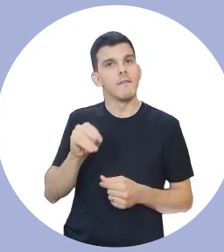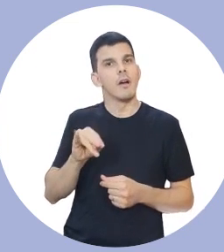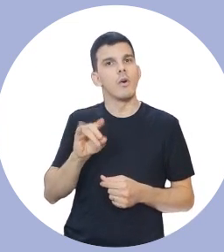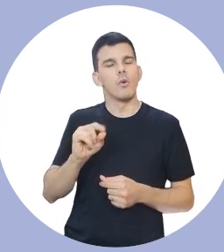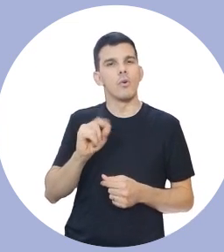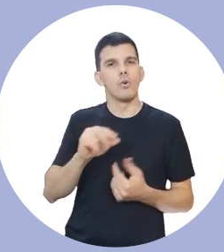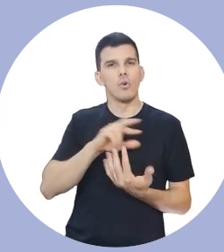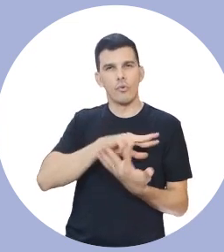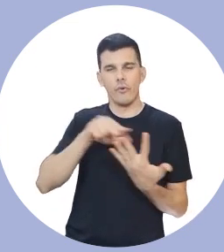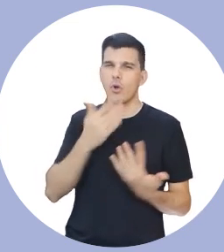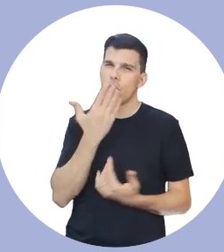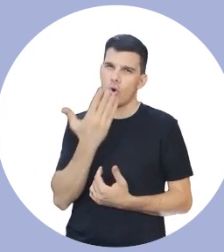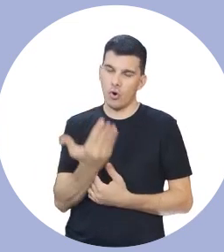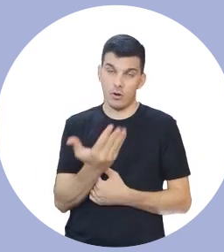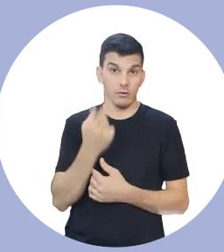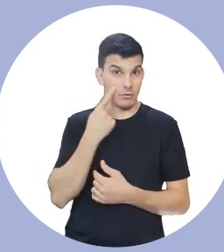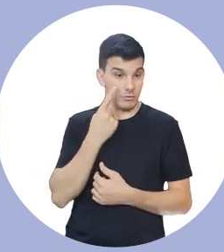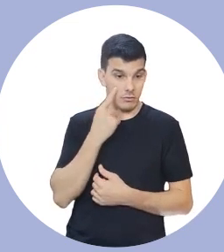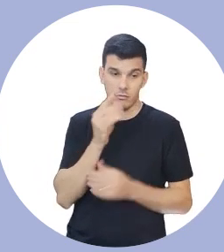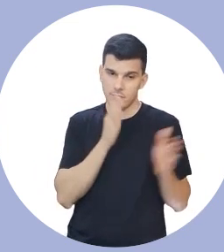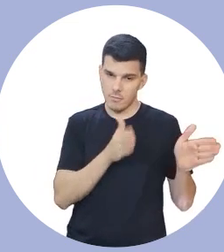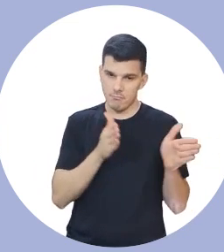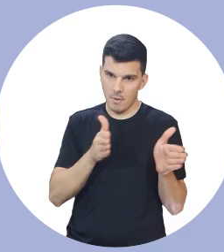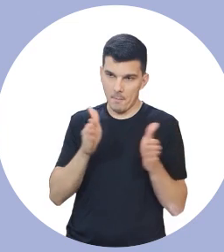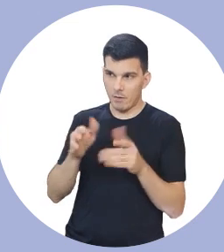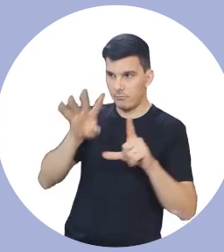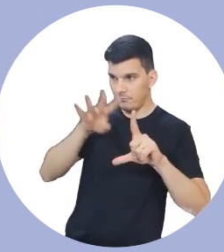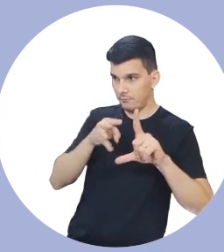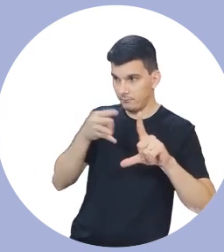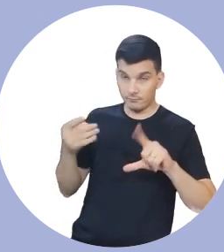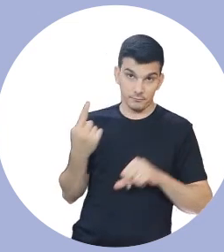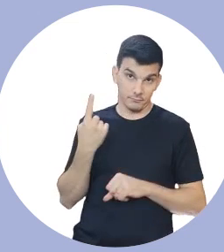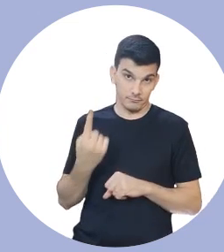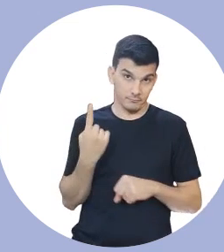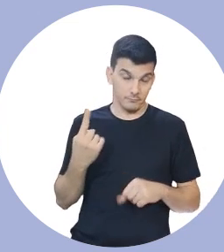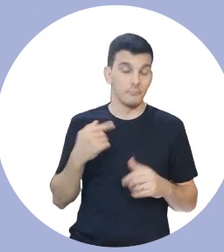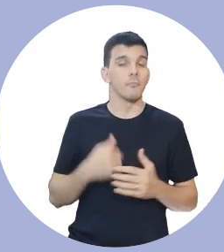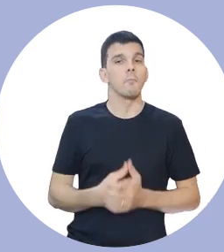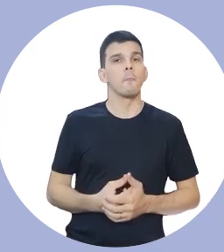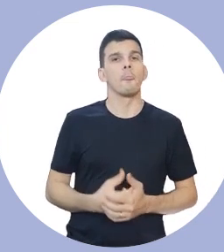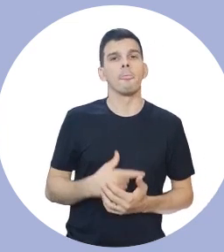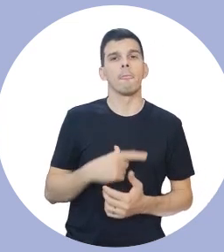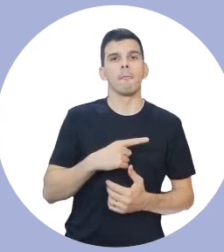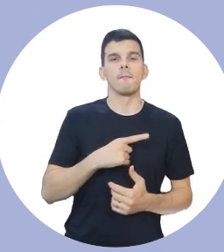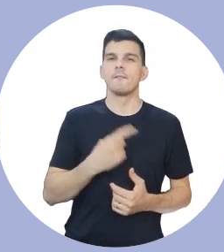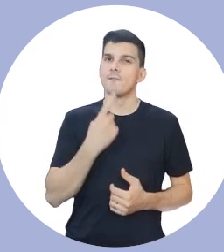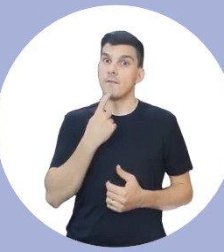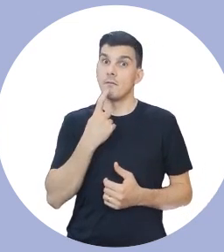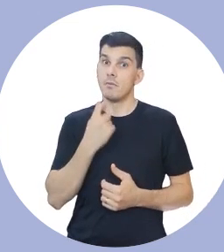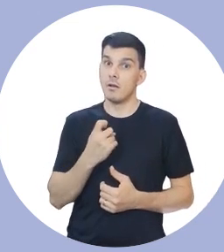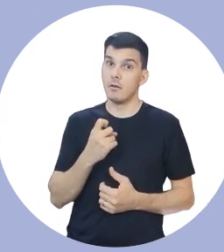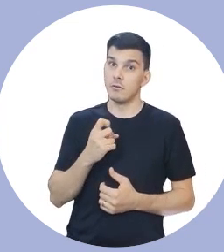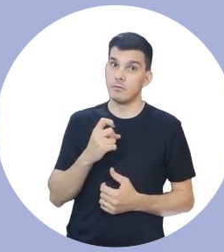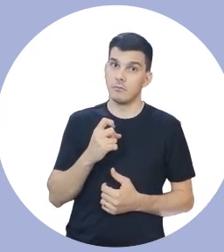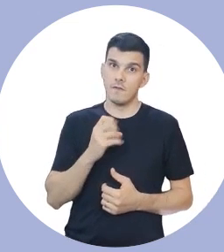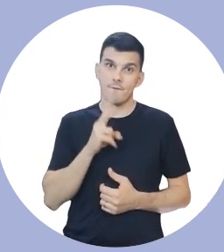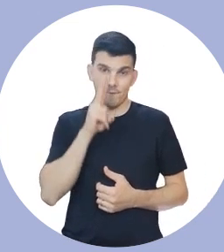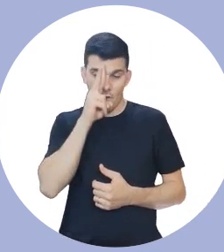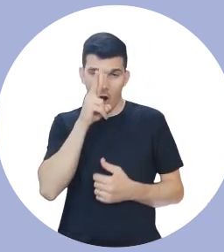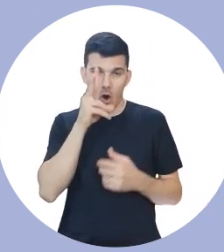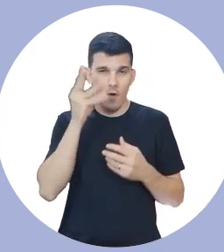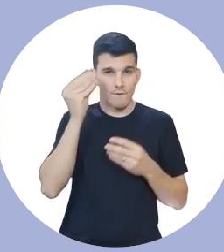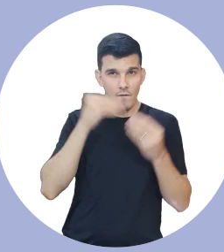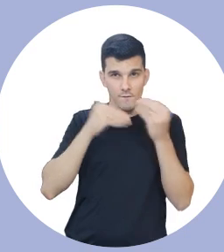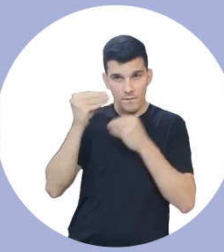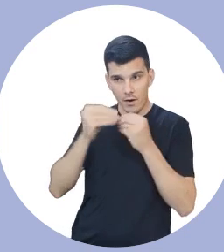a mistura passa a apresentar diferentes cores, observando o gráfico a seguir, em que você tem tons de vermelho entre 1 e